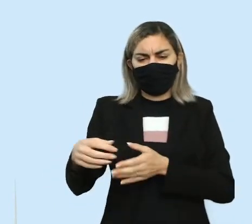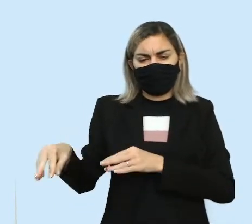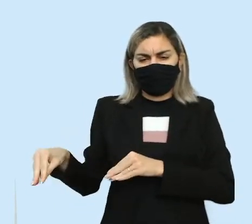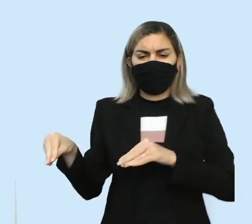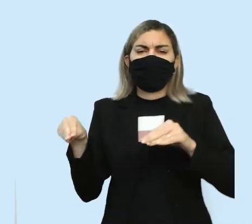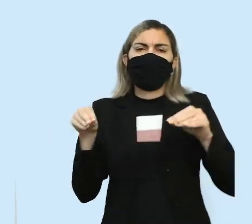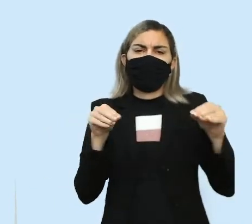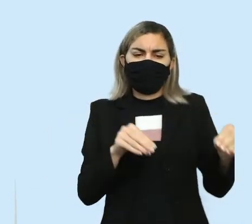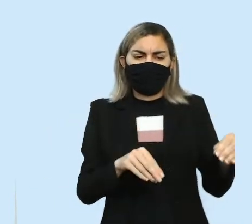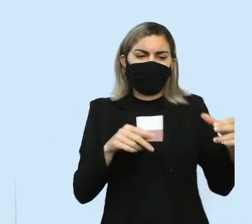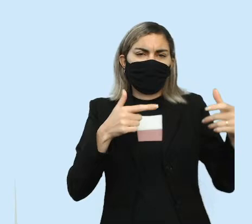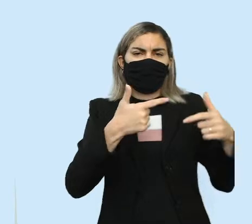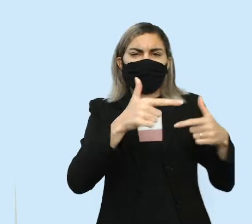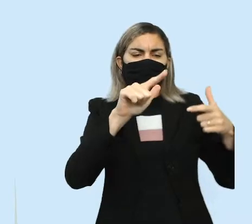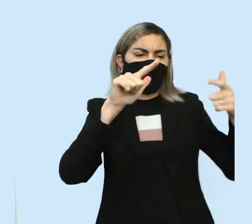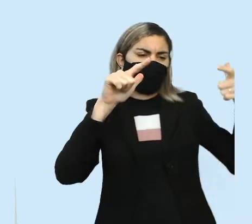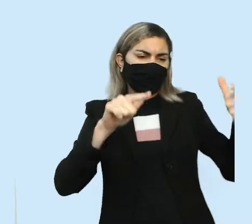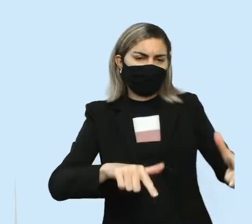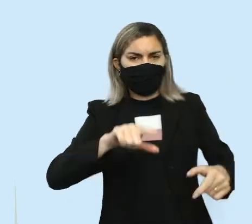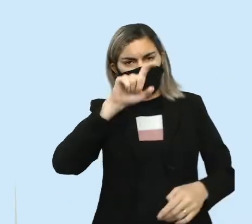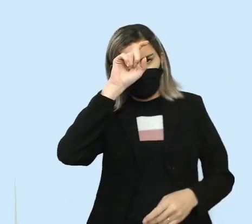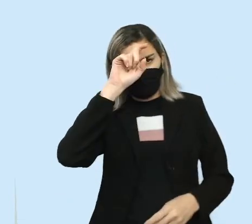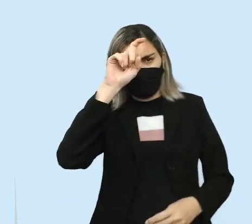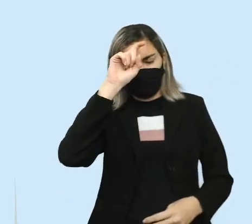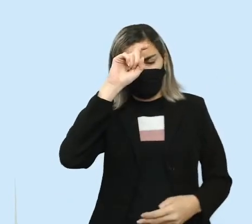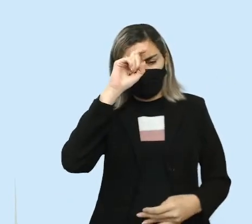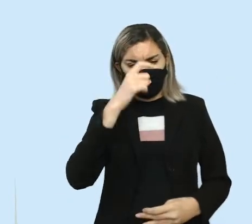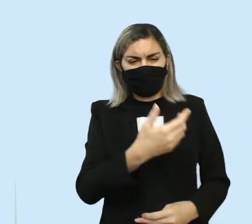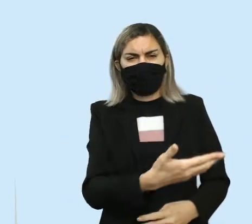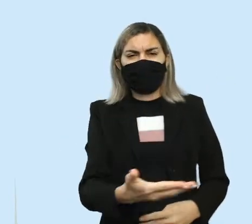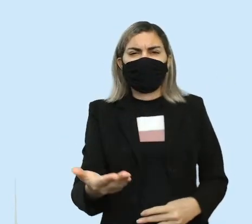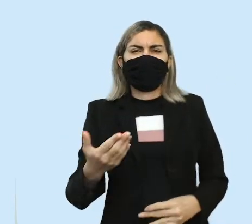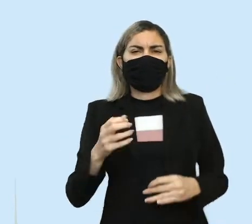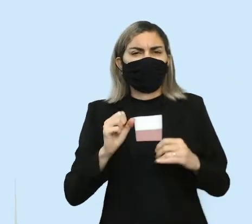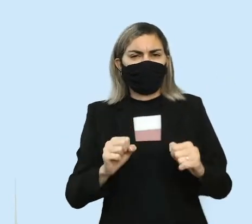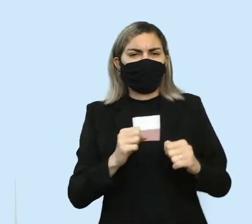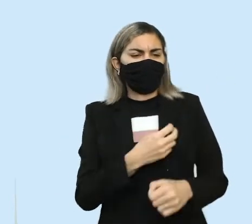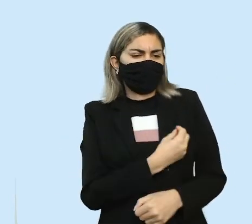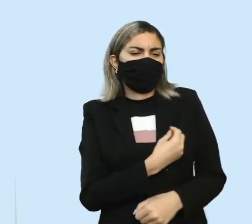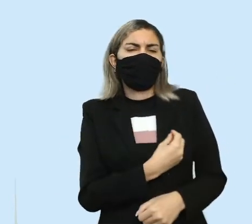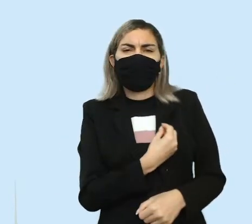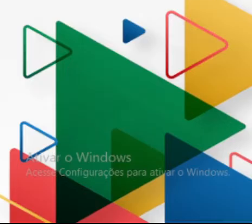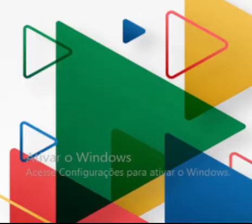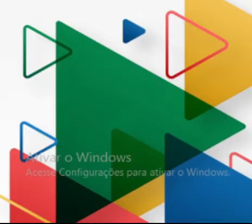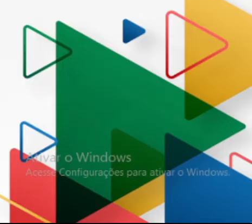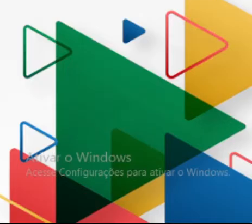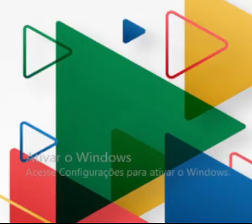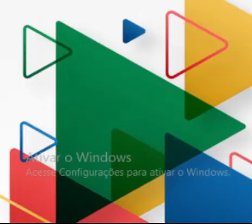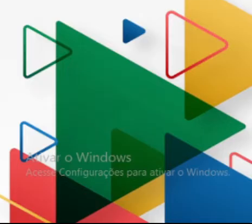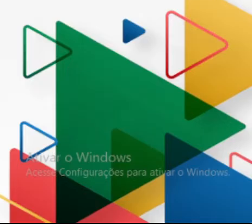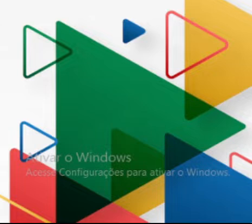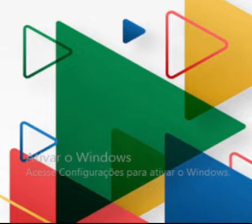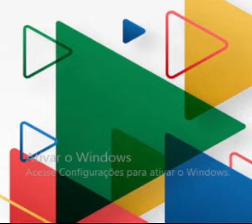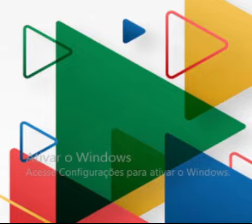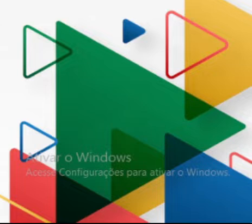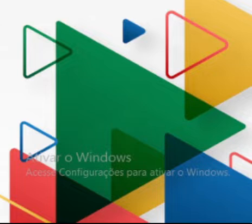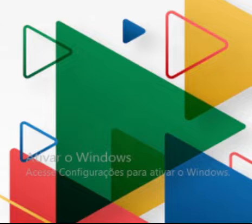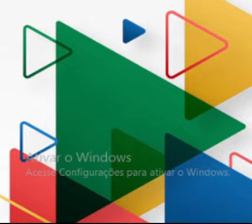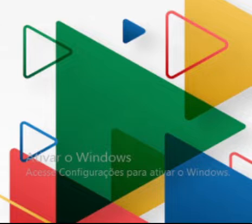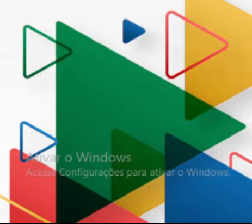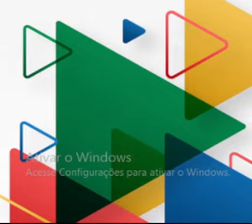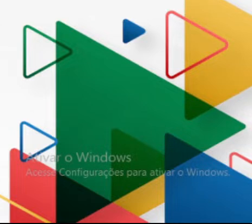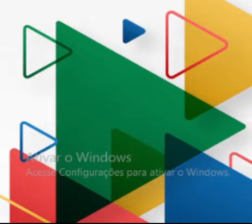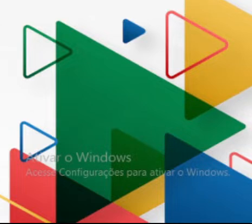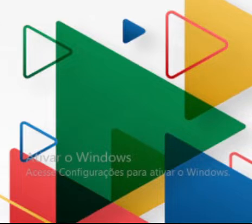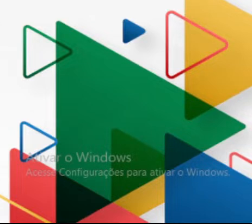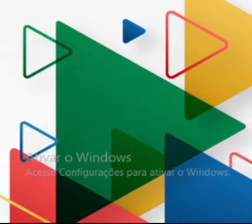migrarem para uma outra localidade, onde será o Egito, a fim de que com isso possam sobreviver. Certo? Então, na prática,